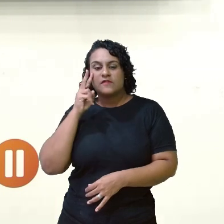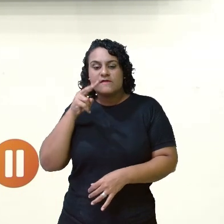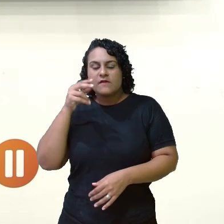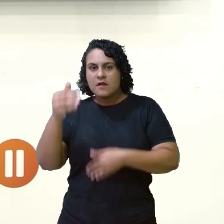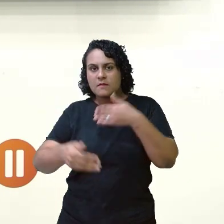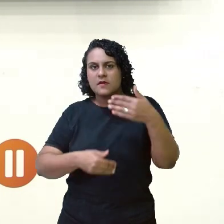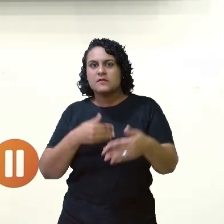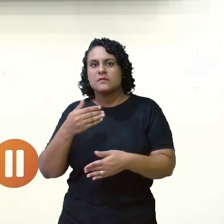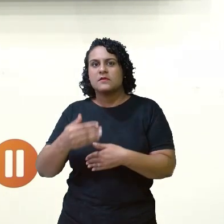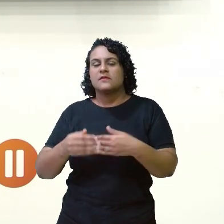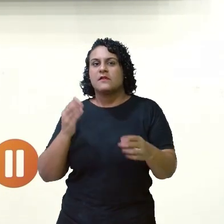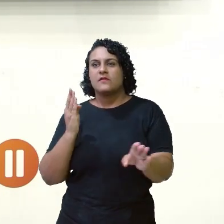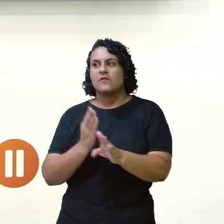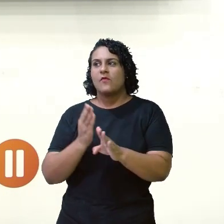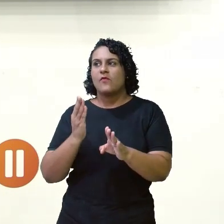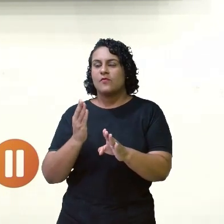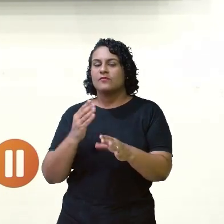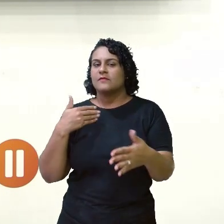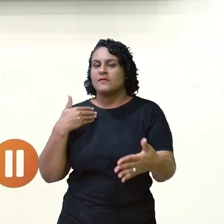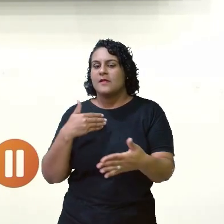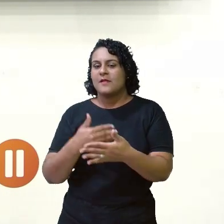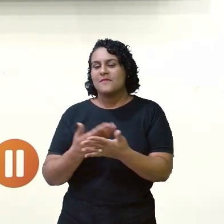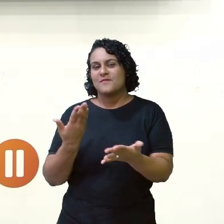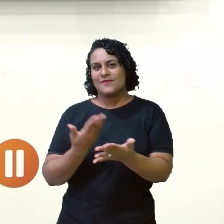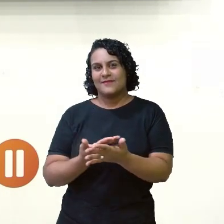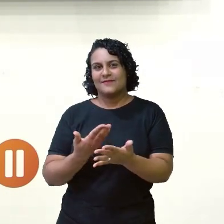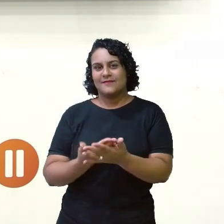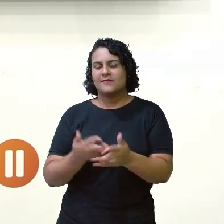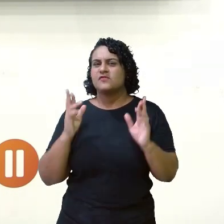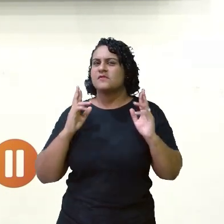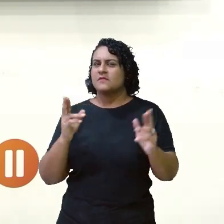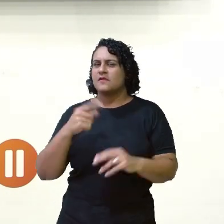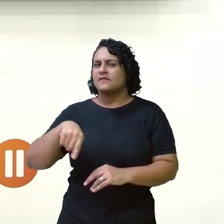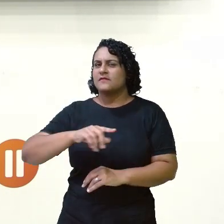Eu encontro vocês na próxima